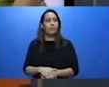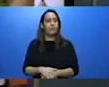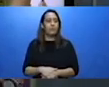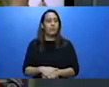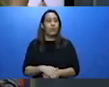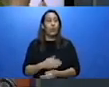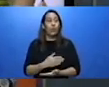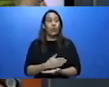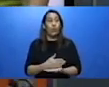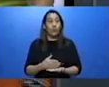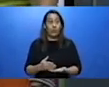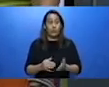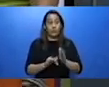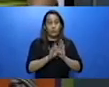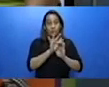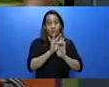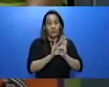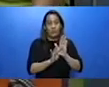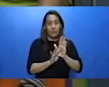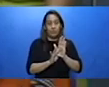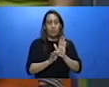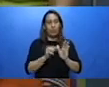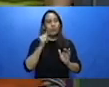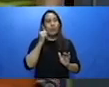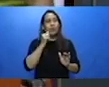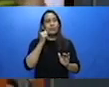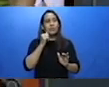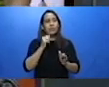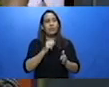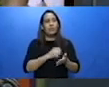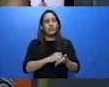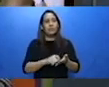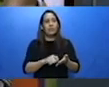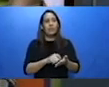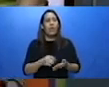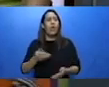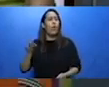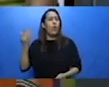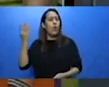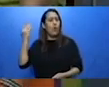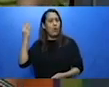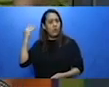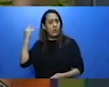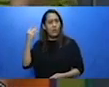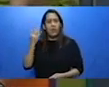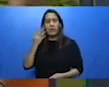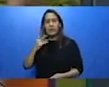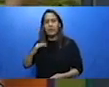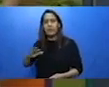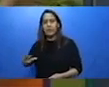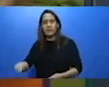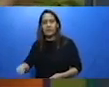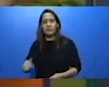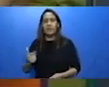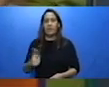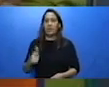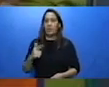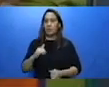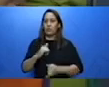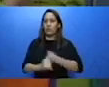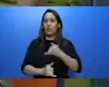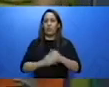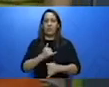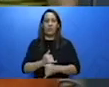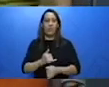No início de seu relato, Blandina escreve: quando eu era criança, não existia internet,